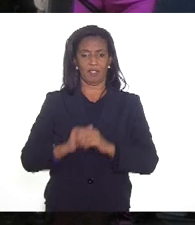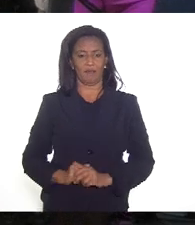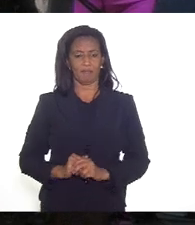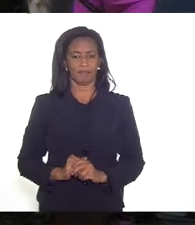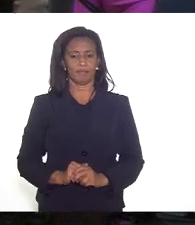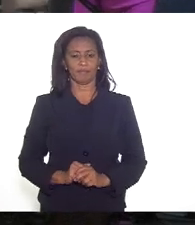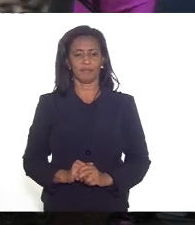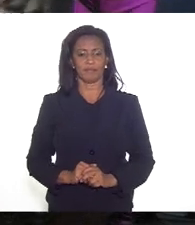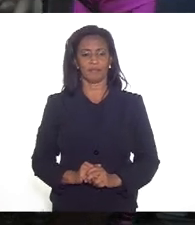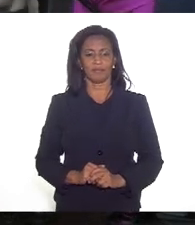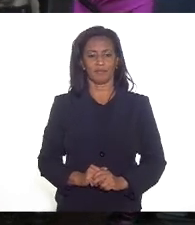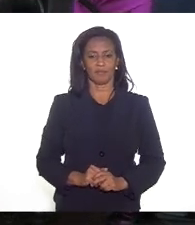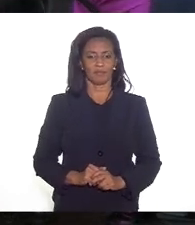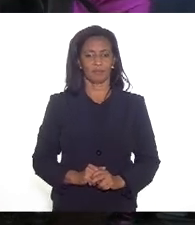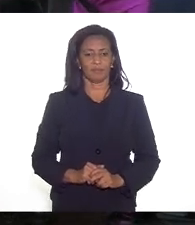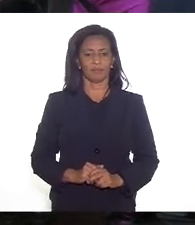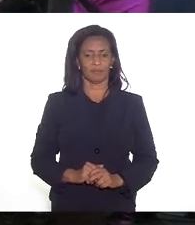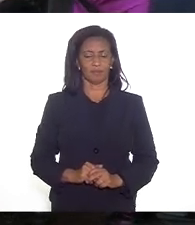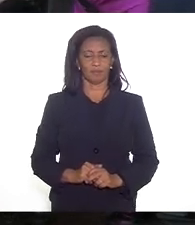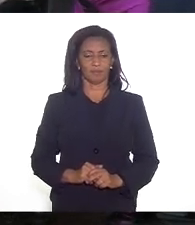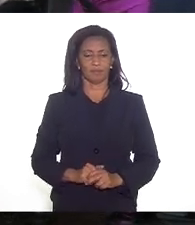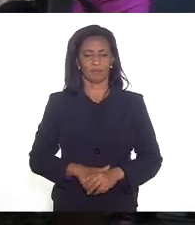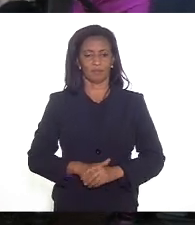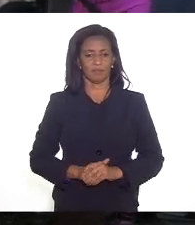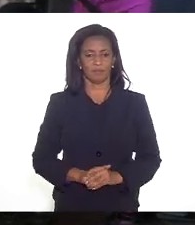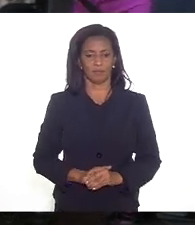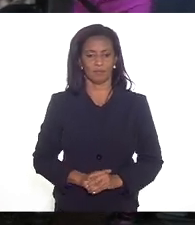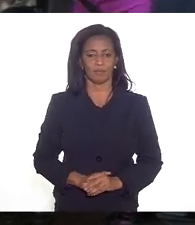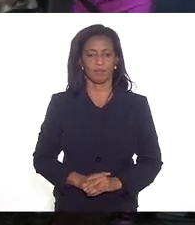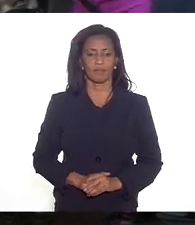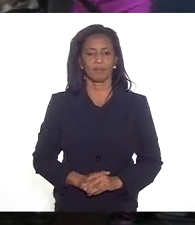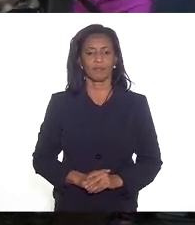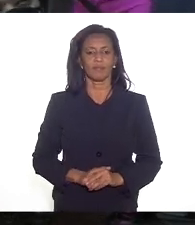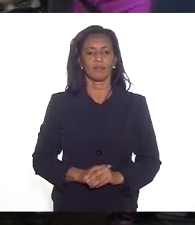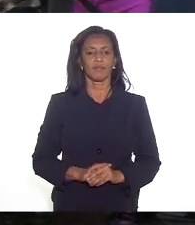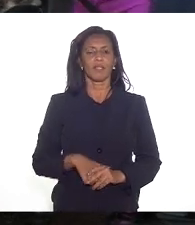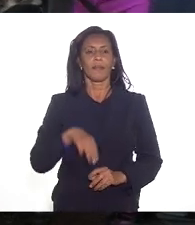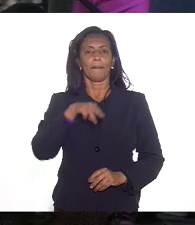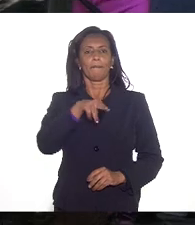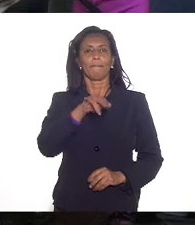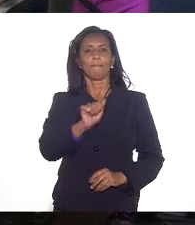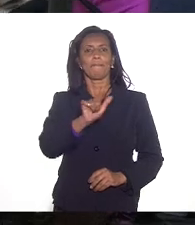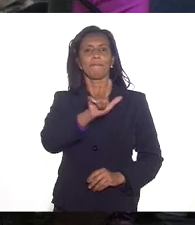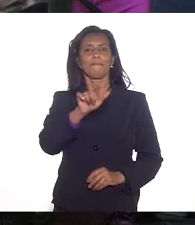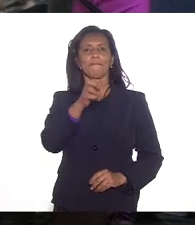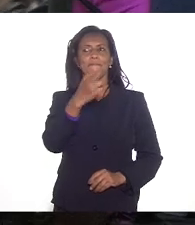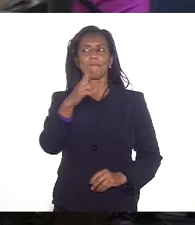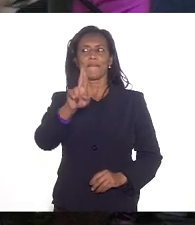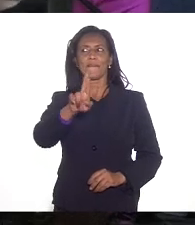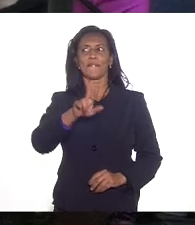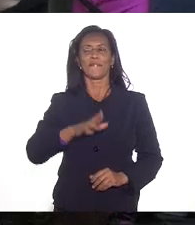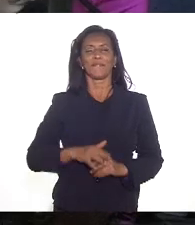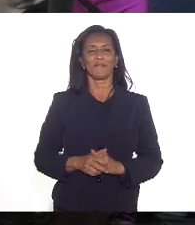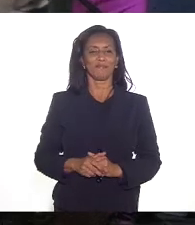emendas e e um é favorável acolhimento Deputado Marcus Miller